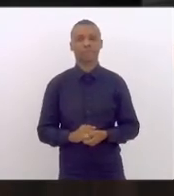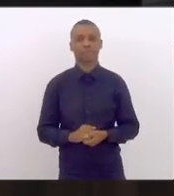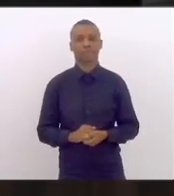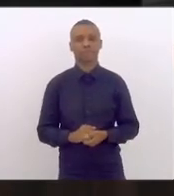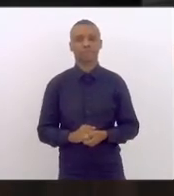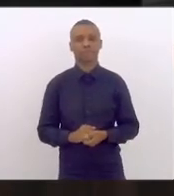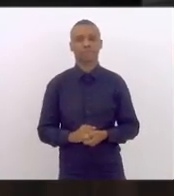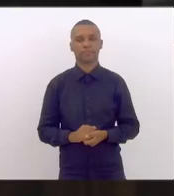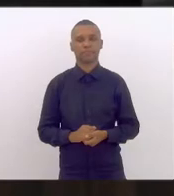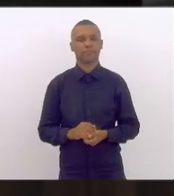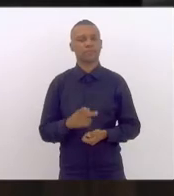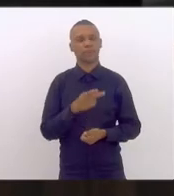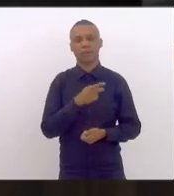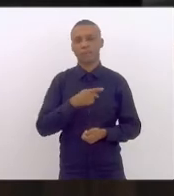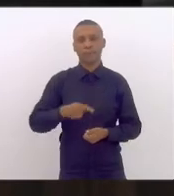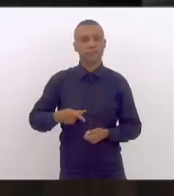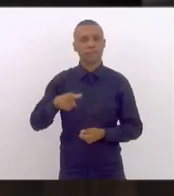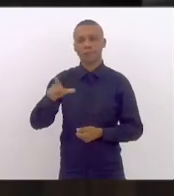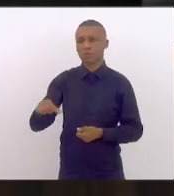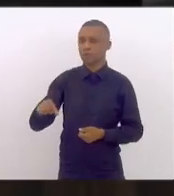presidência designa